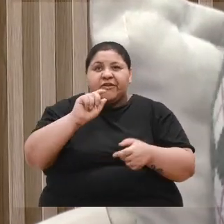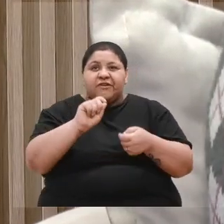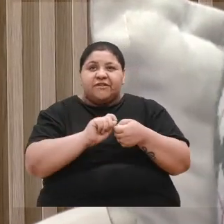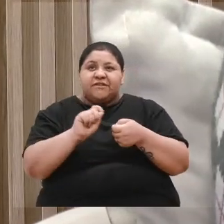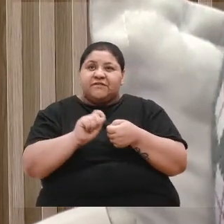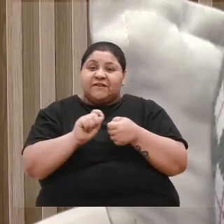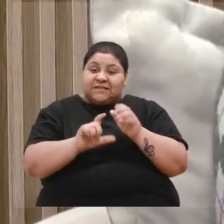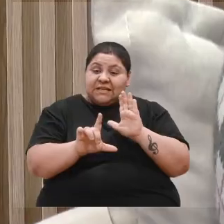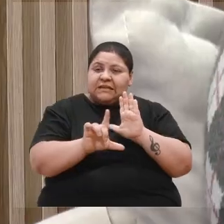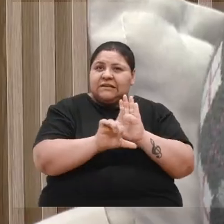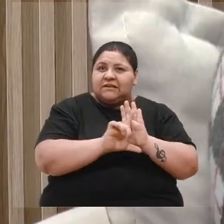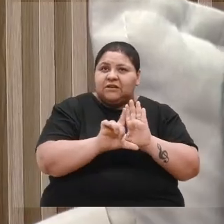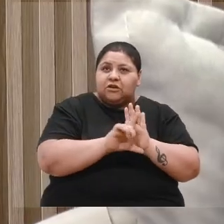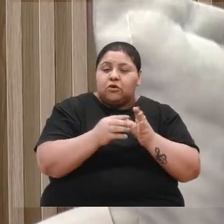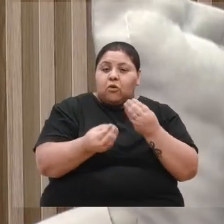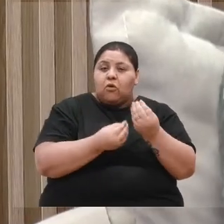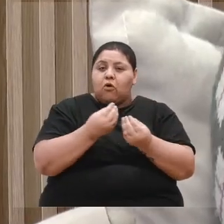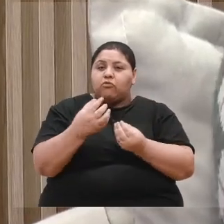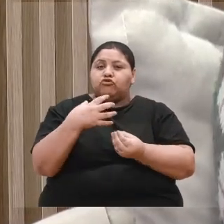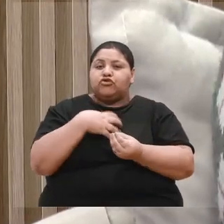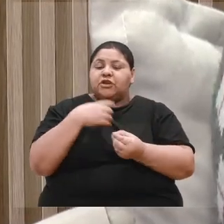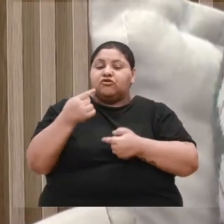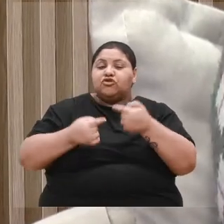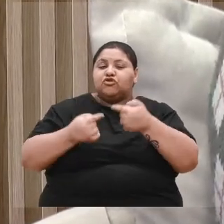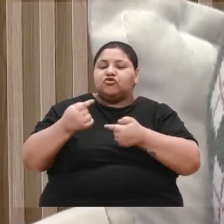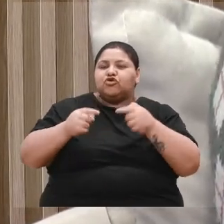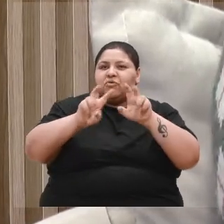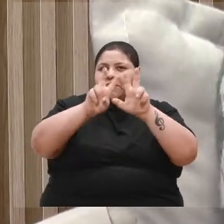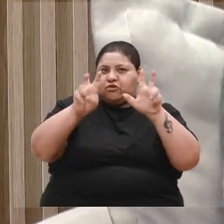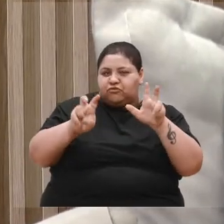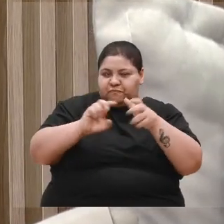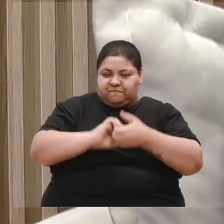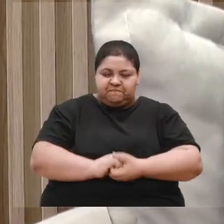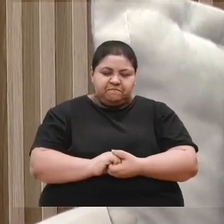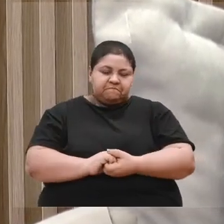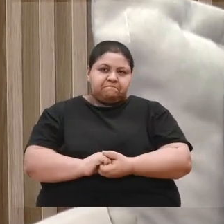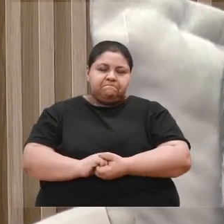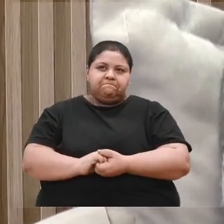gente faz essas leis como formas de debater isso. Claro. Então,